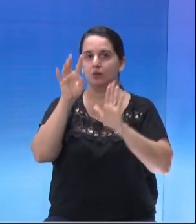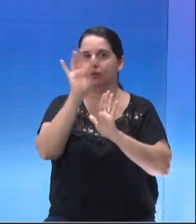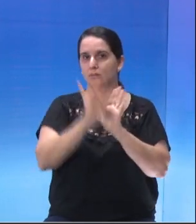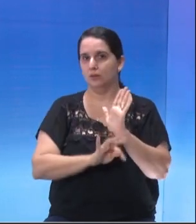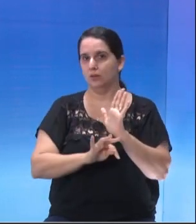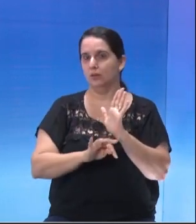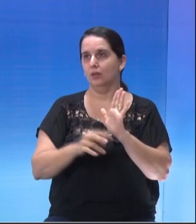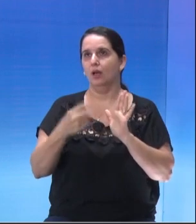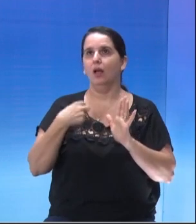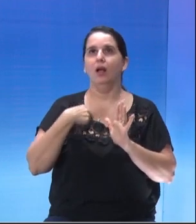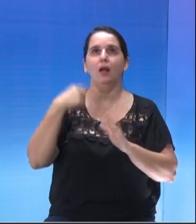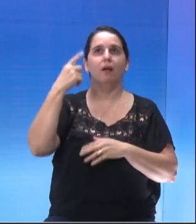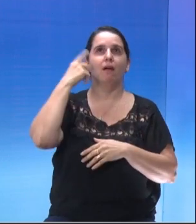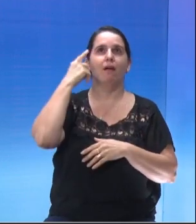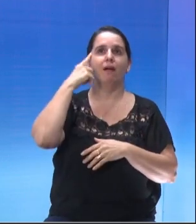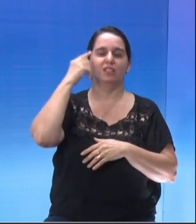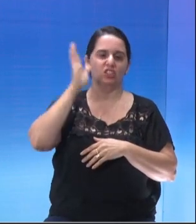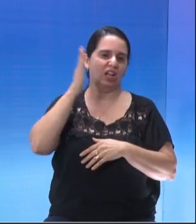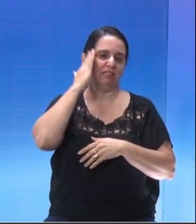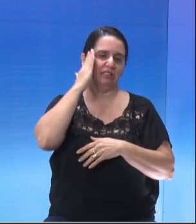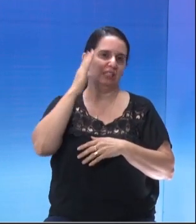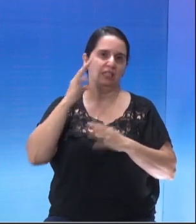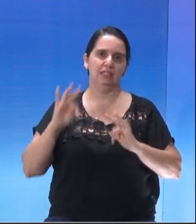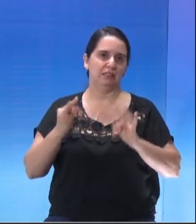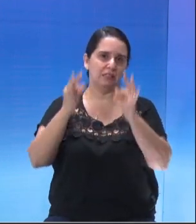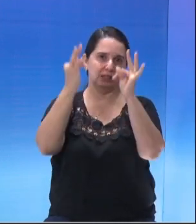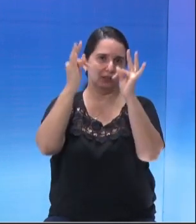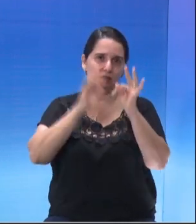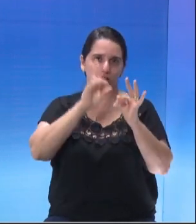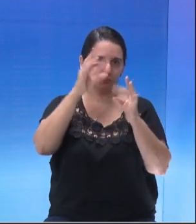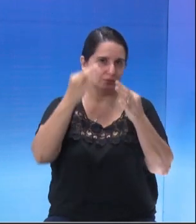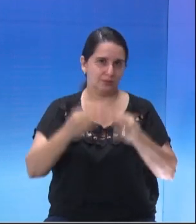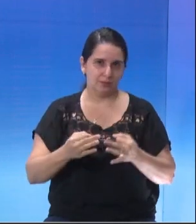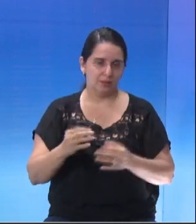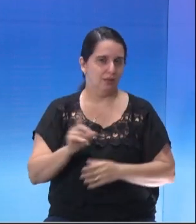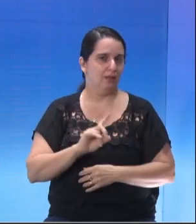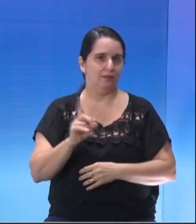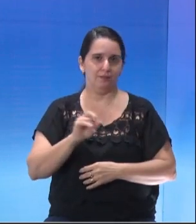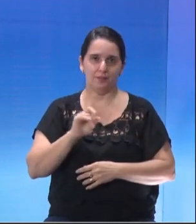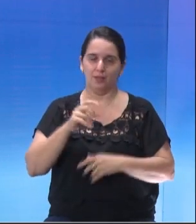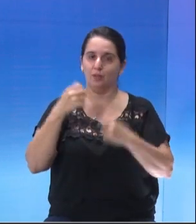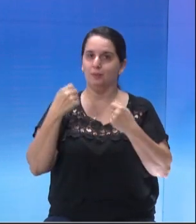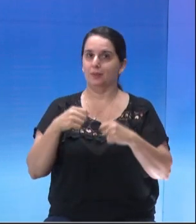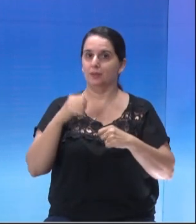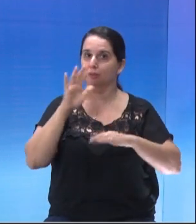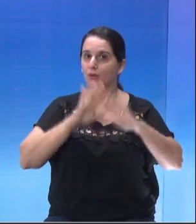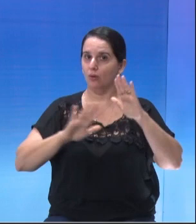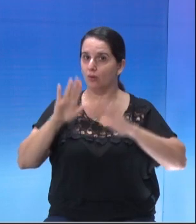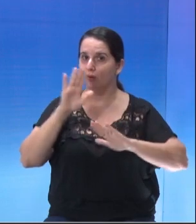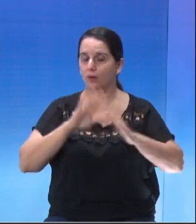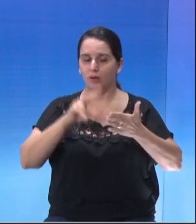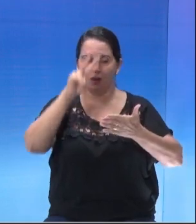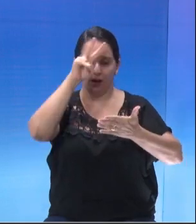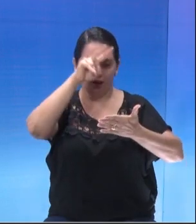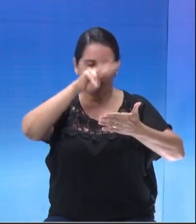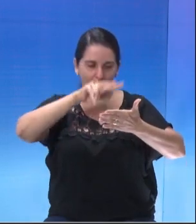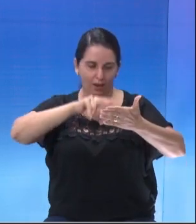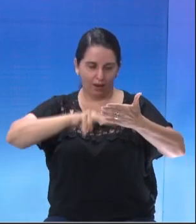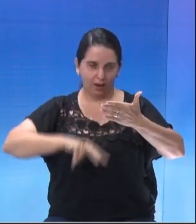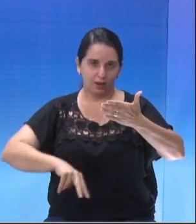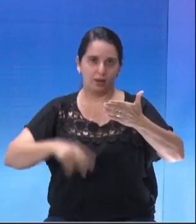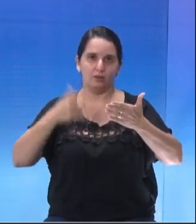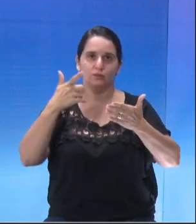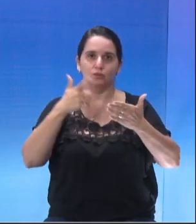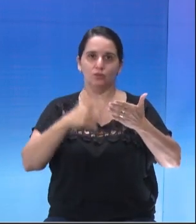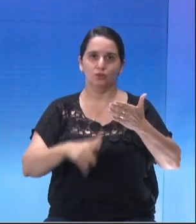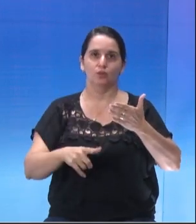cabeça só porque às vezes eu entendo de gêneros digitais, porque eu sou usuário da internet, e esse eu já sei, é fácil. Não, vão ao texto